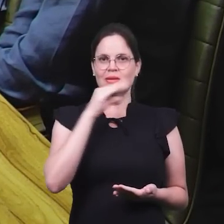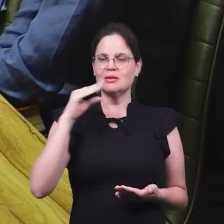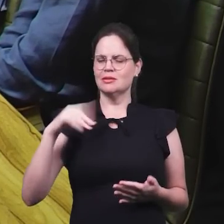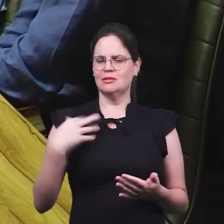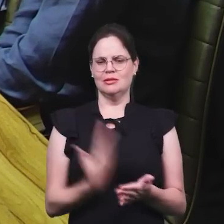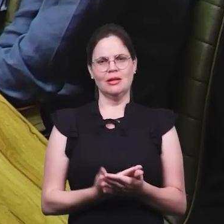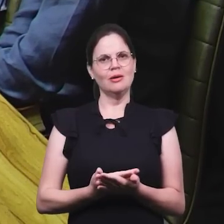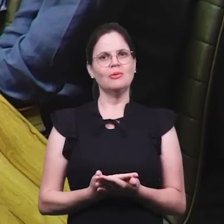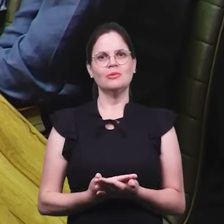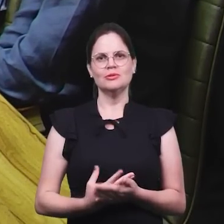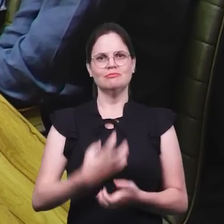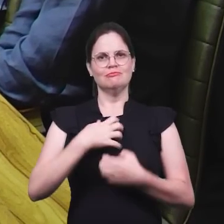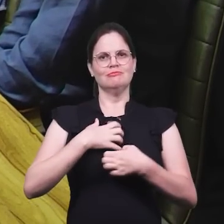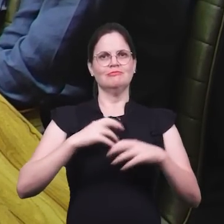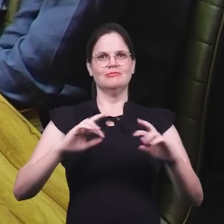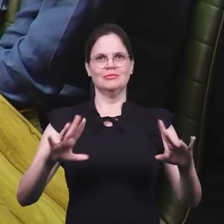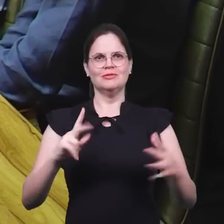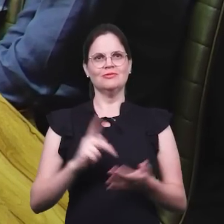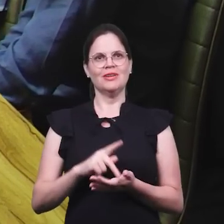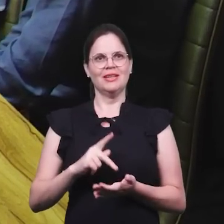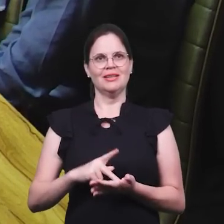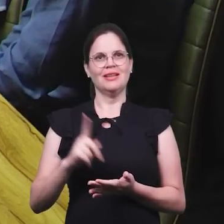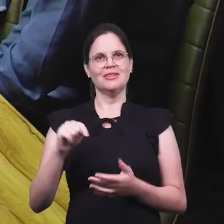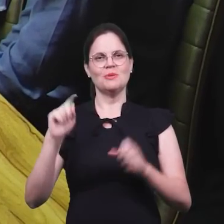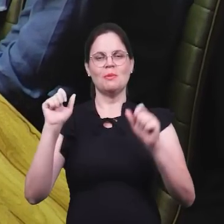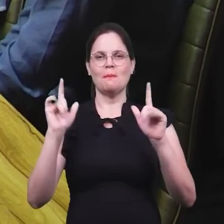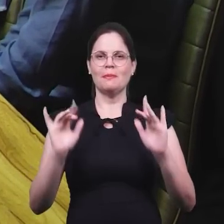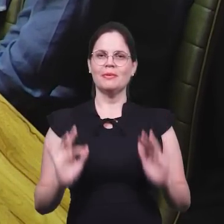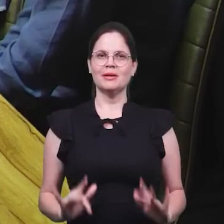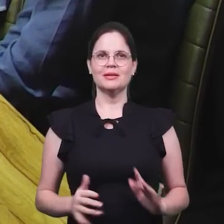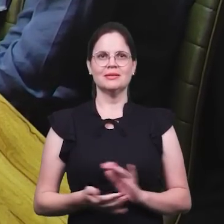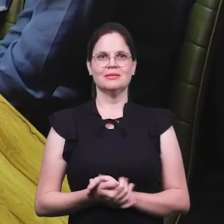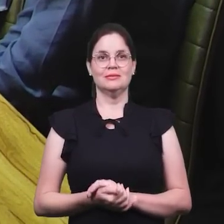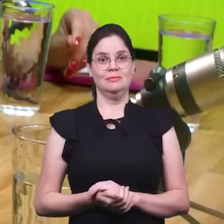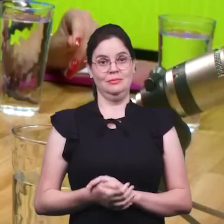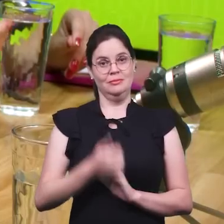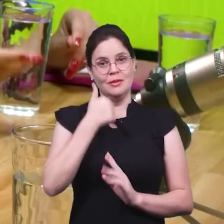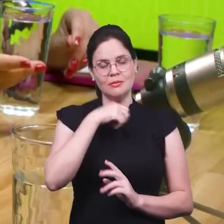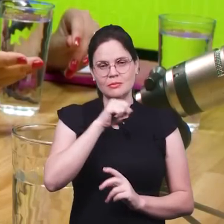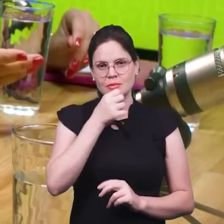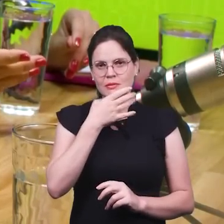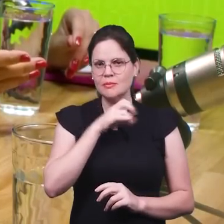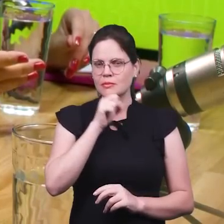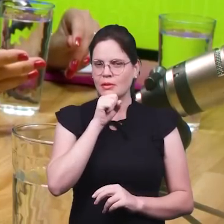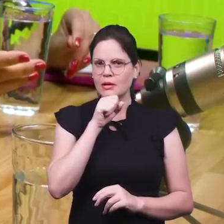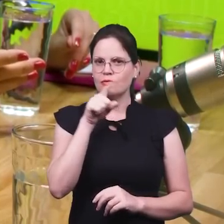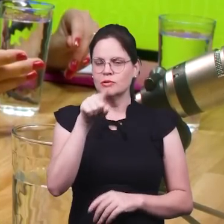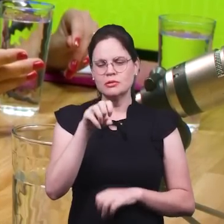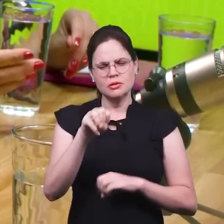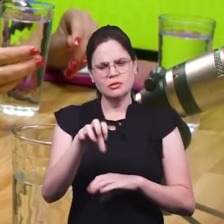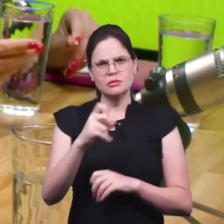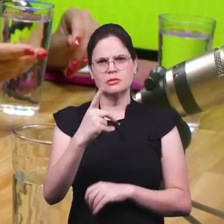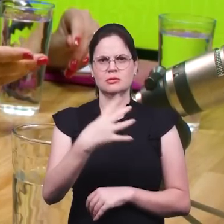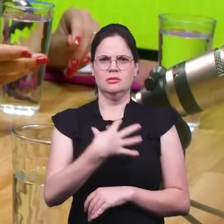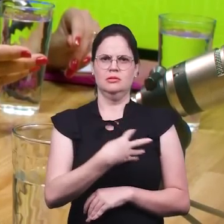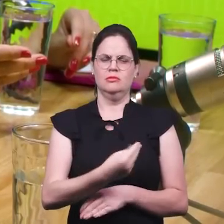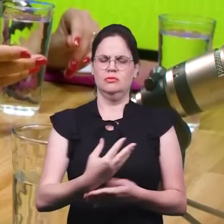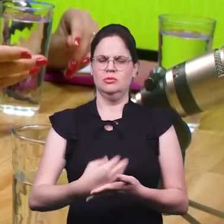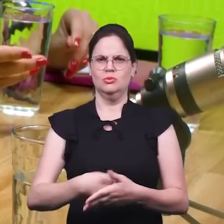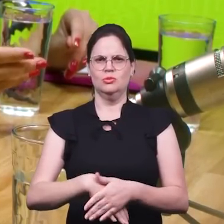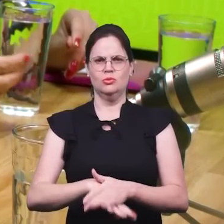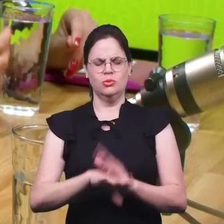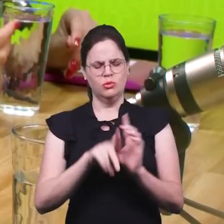adolescentes, não é verdade? Uhum. Isso é uma bênção. Pais, criem esse hábito com seus filhos desde o